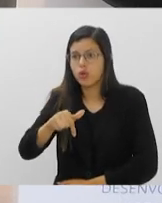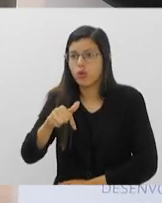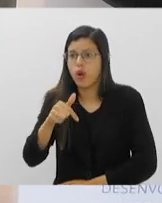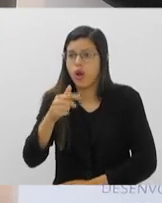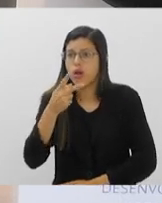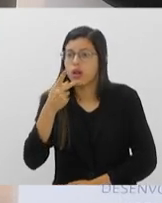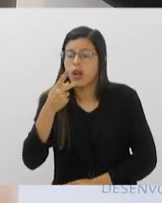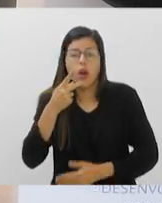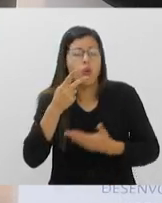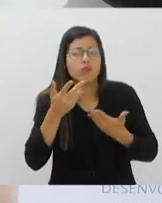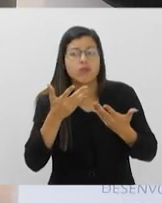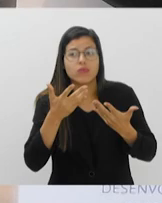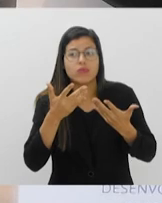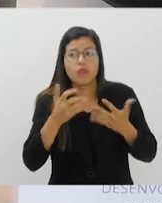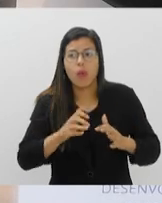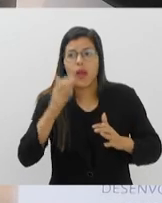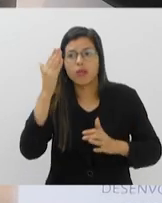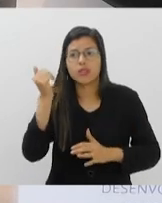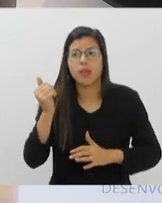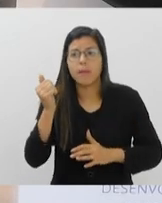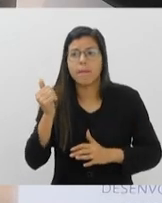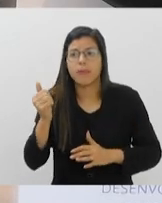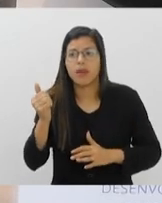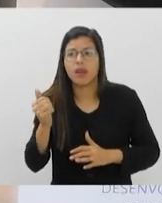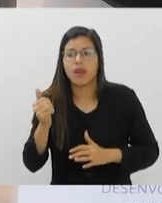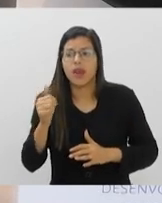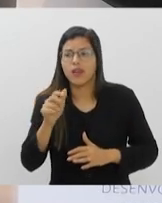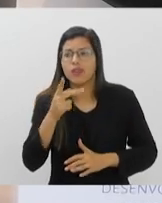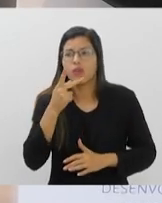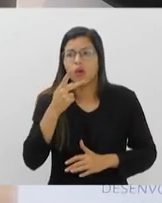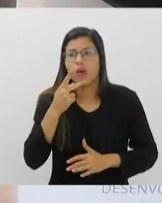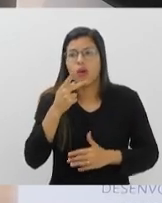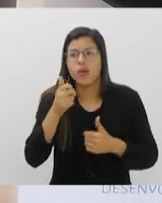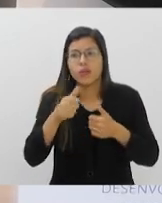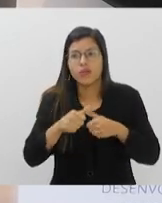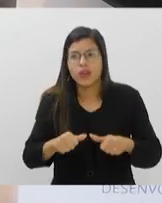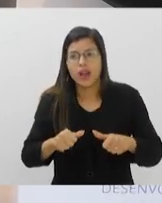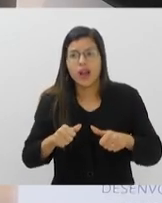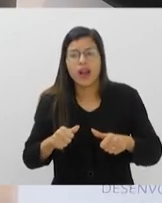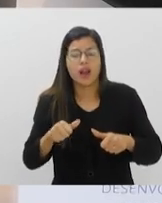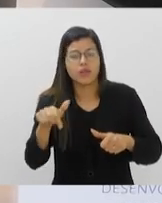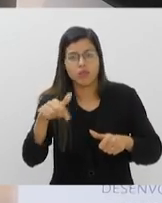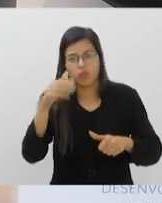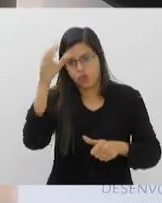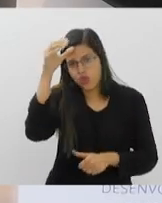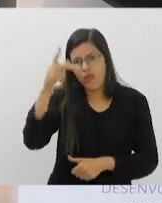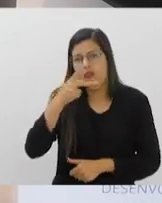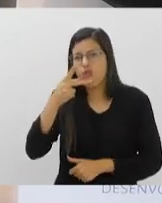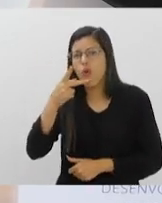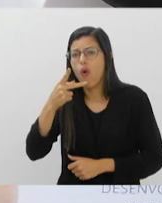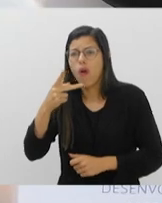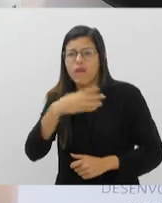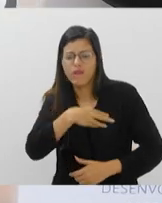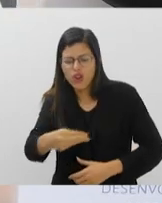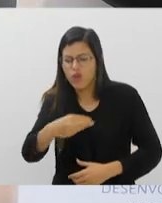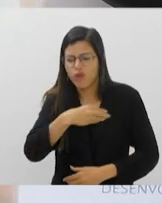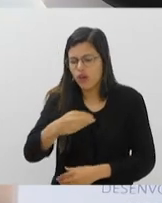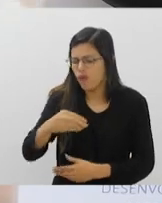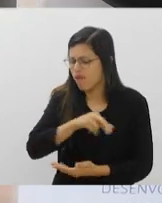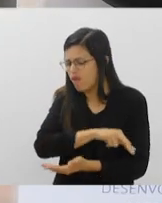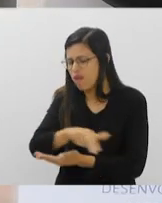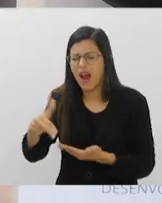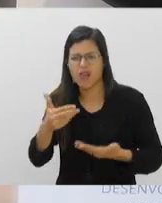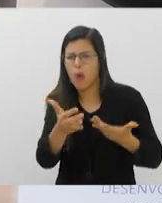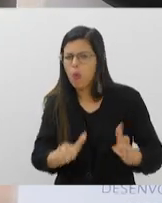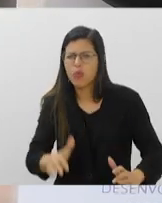saber essa aí xingou a irmã toda de tudo quant é nome fica colocando um monte de filho no mundo e já tem um com não sei quem já tem outro com não sei quem eu não quero saber pá